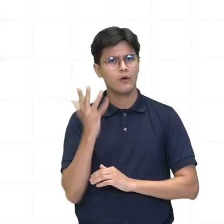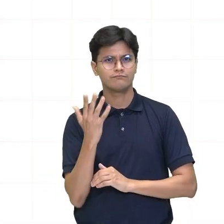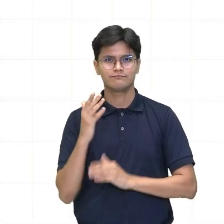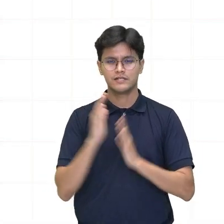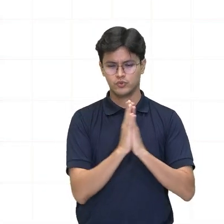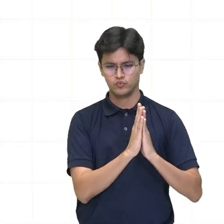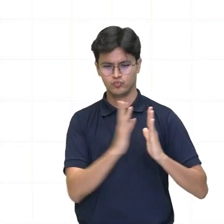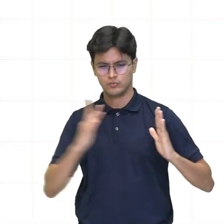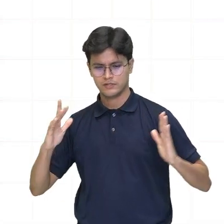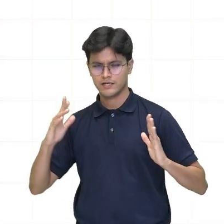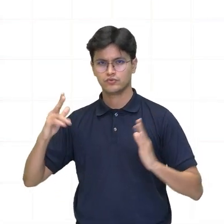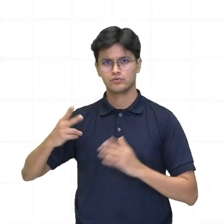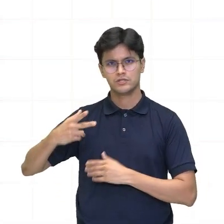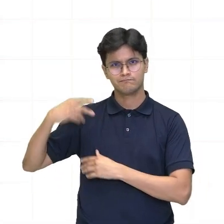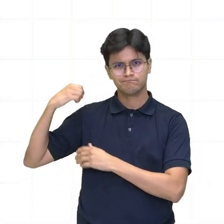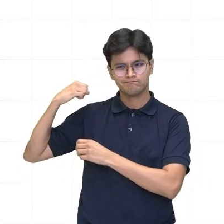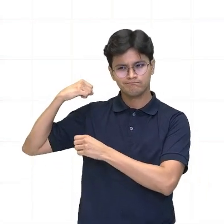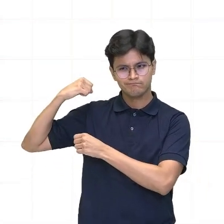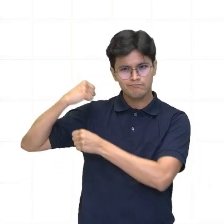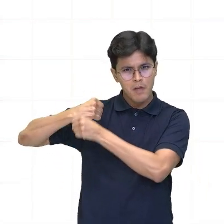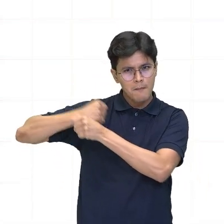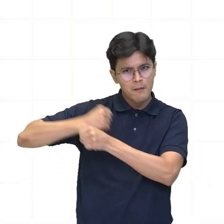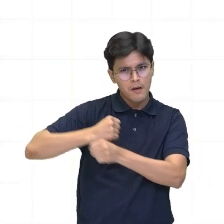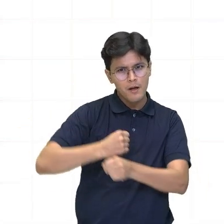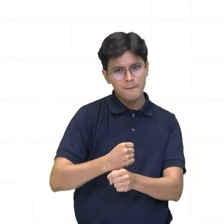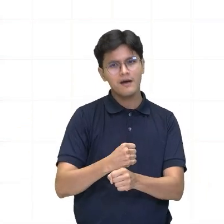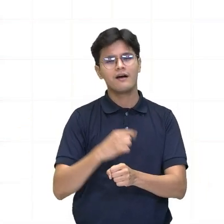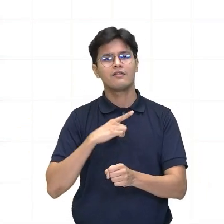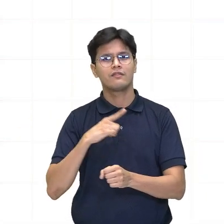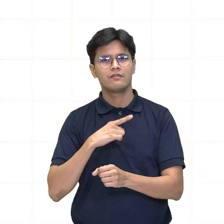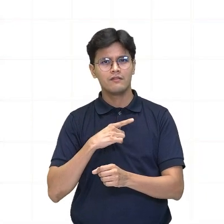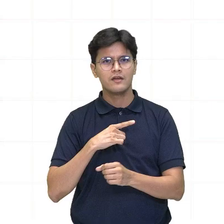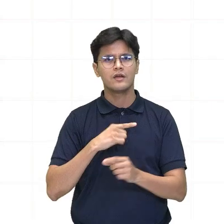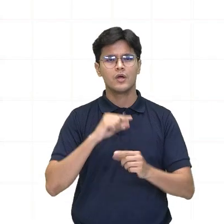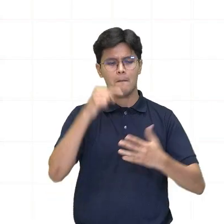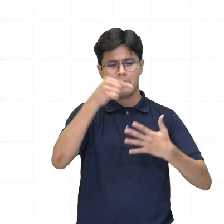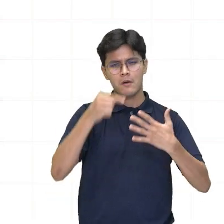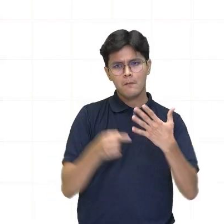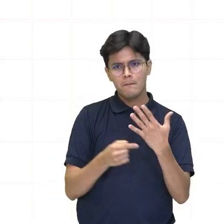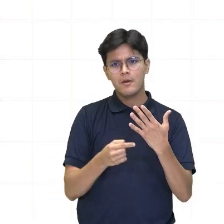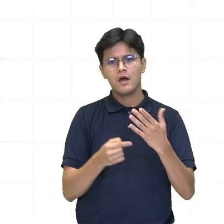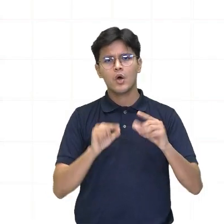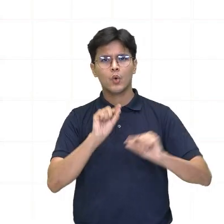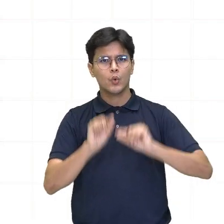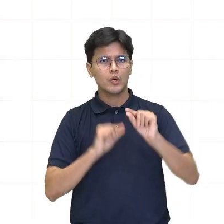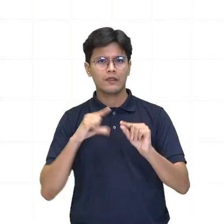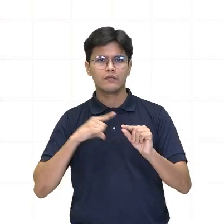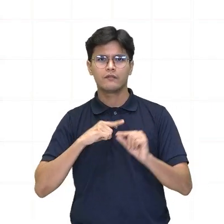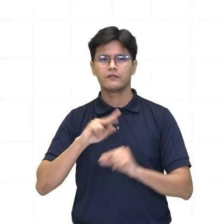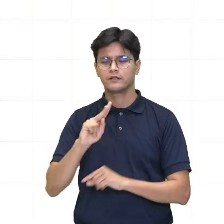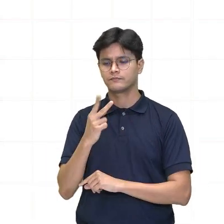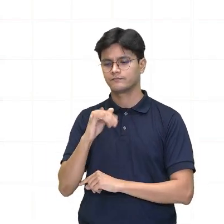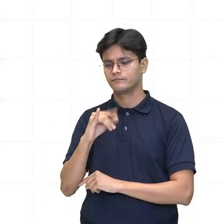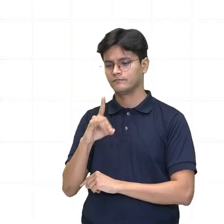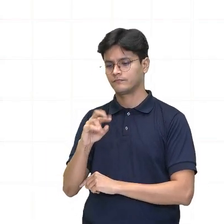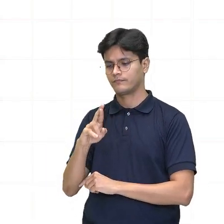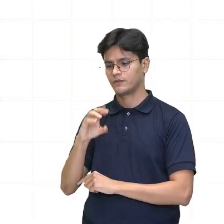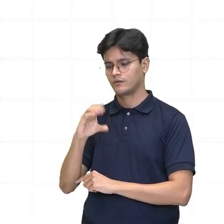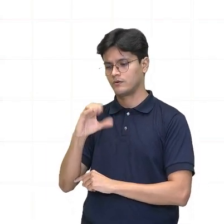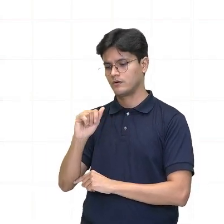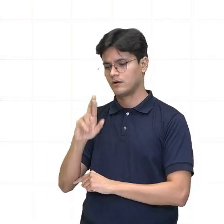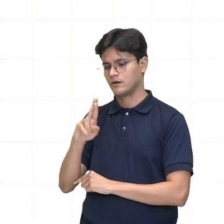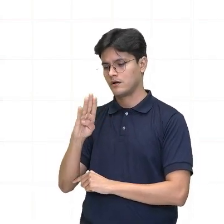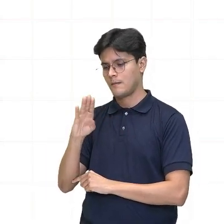decomposição, de formação. A sua composição ela é basicamente formada por hidrocarbonetos, como, por exemplo, o carbono